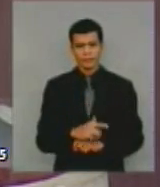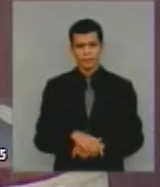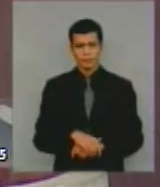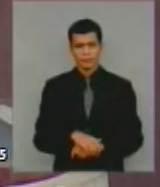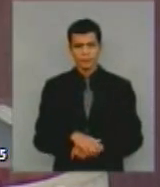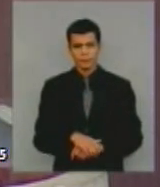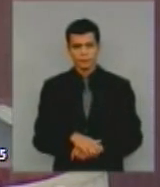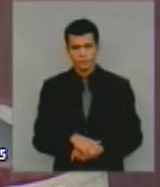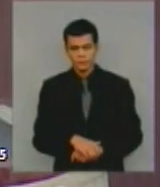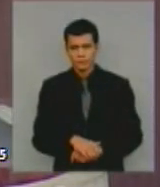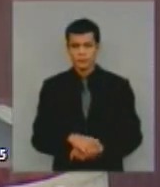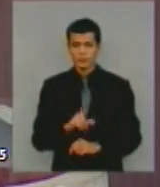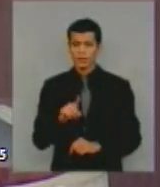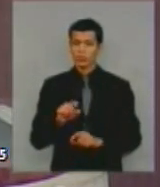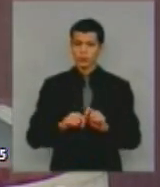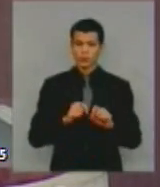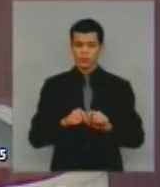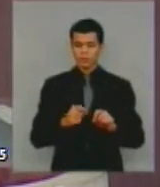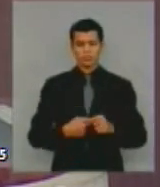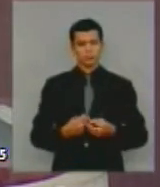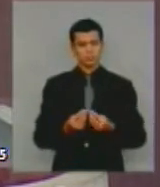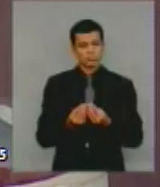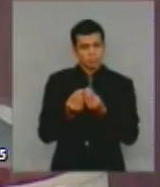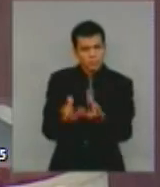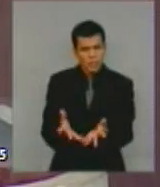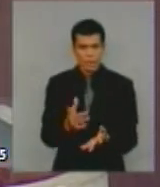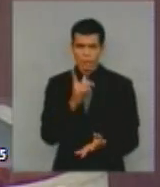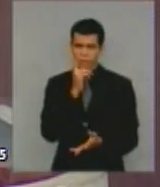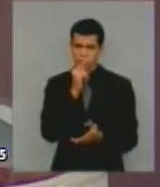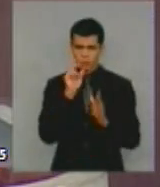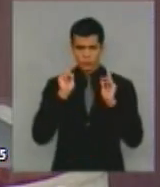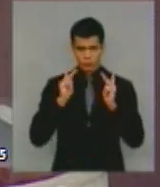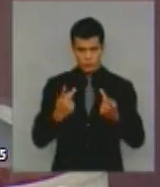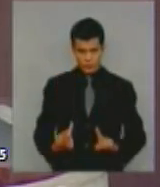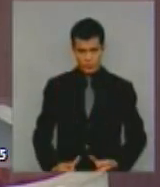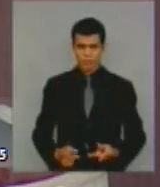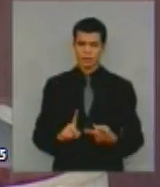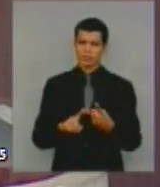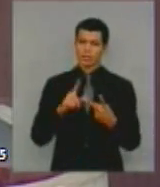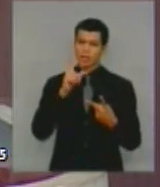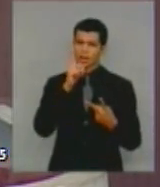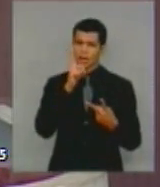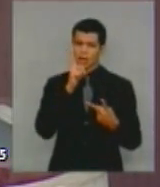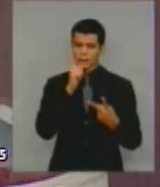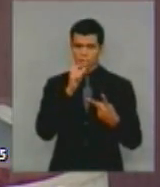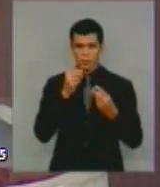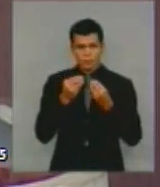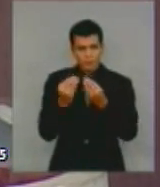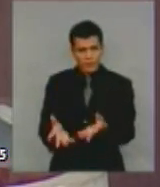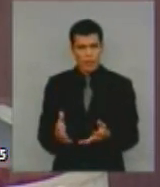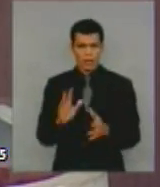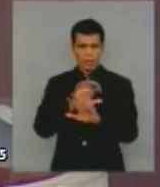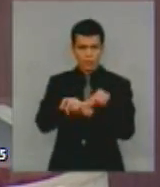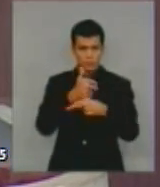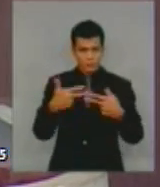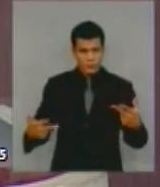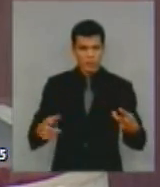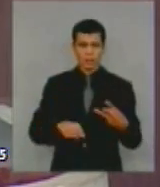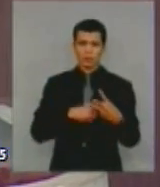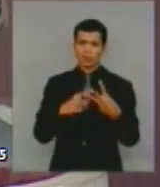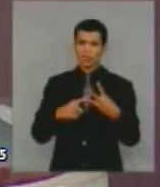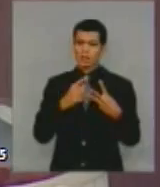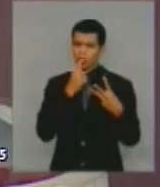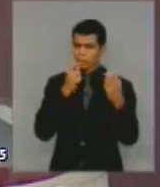Prioridade número 1 é o abastecimento humano, depois a descendentação animal, a produção agropecuária, depois a indústria, depois o